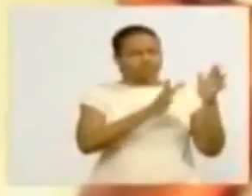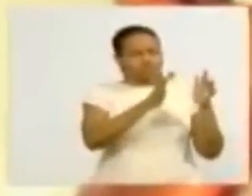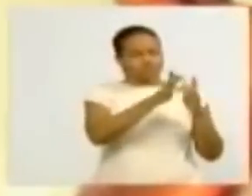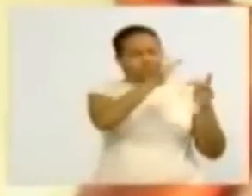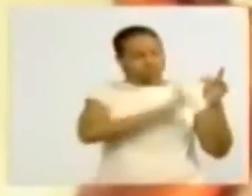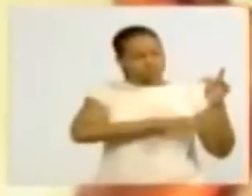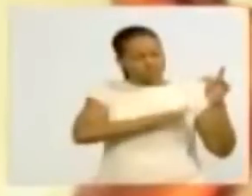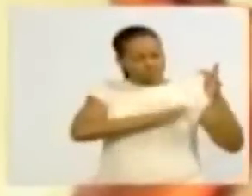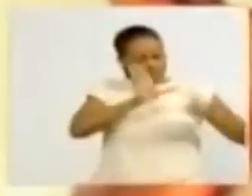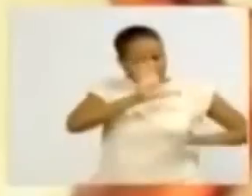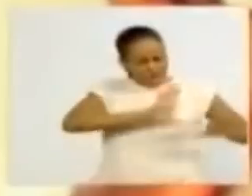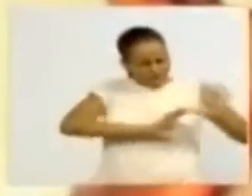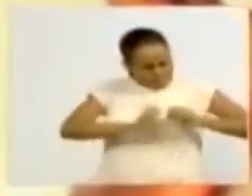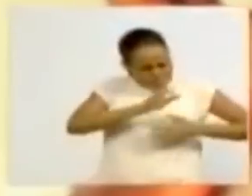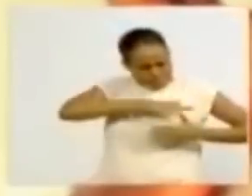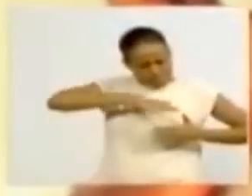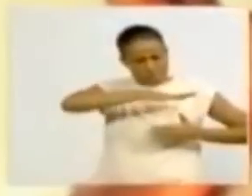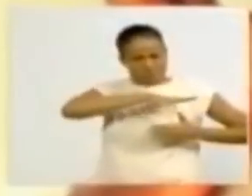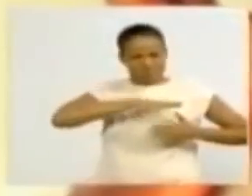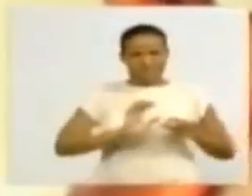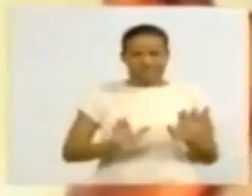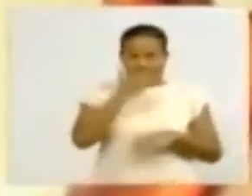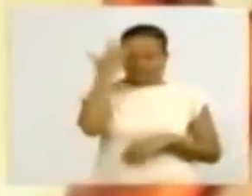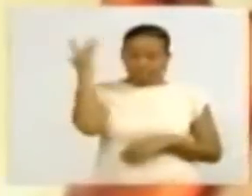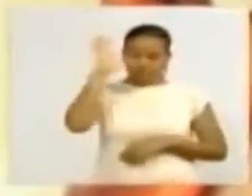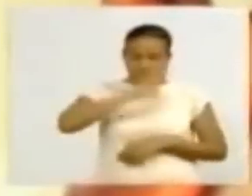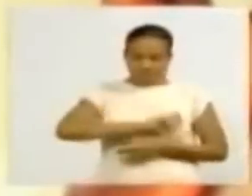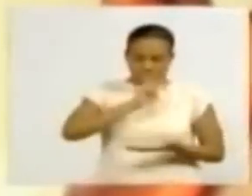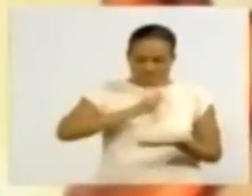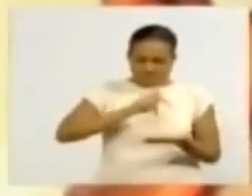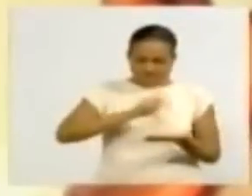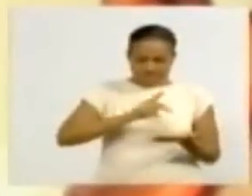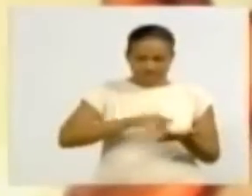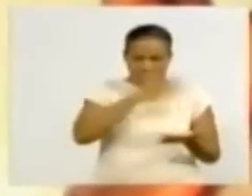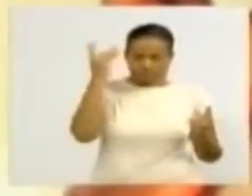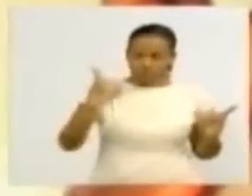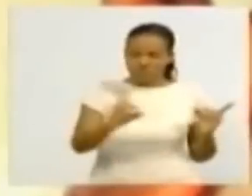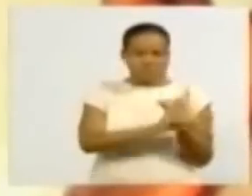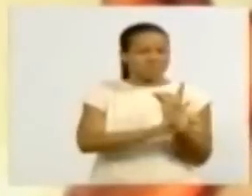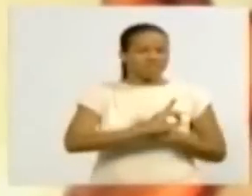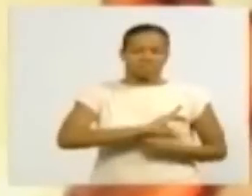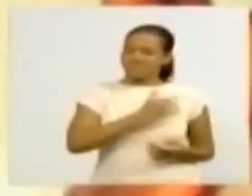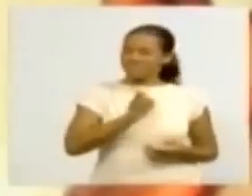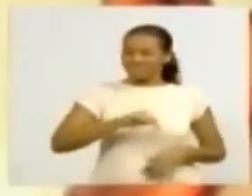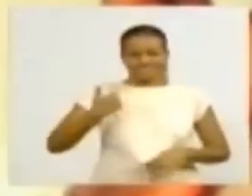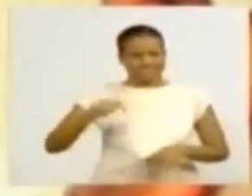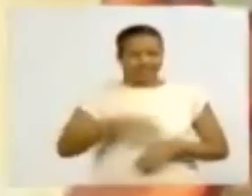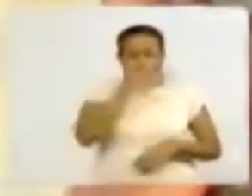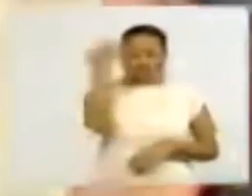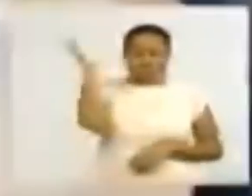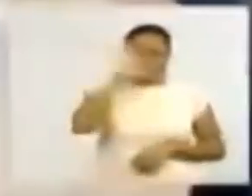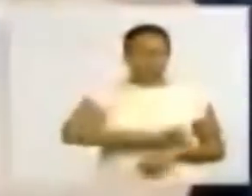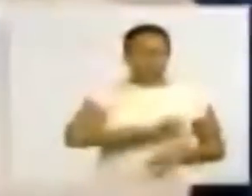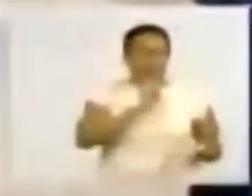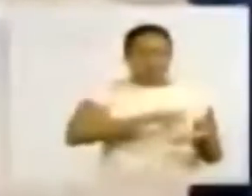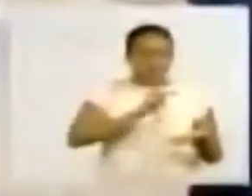Jesus tinha um coração cheio de amor. E quem ama de verdade não tem medo de encontrar as pessoas. Quem ama de verdade